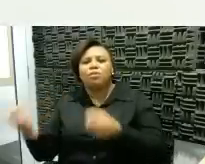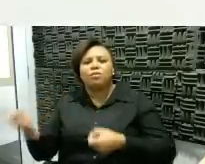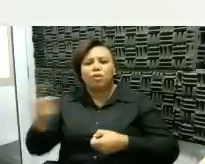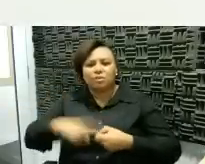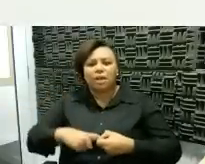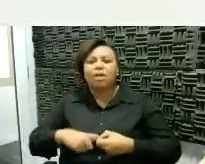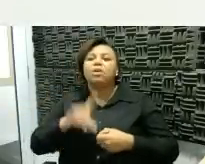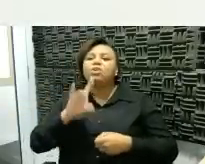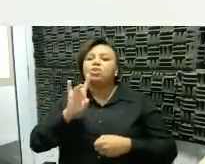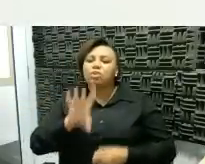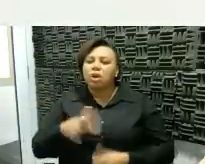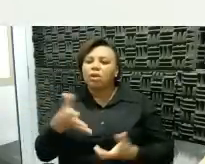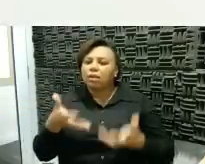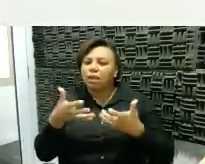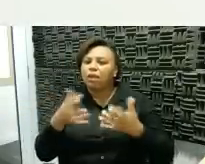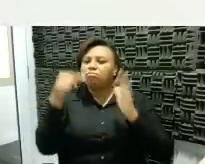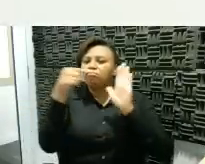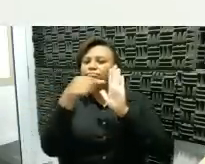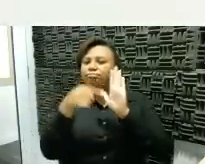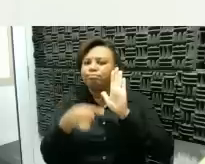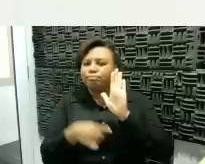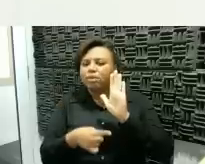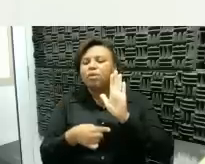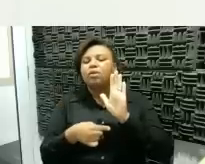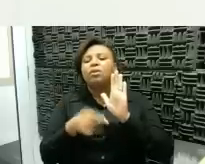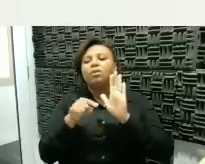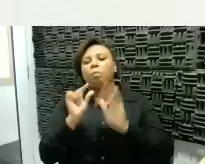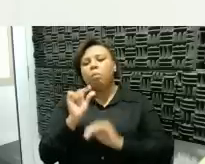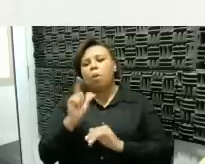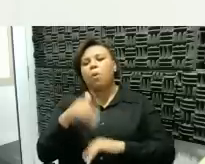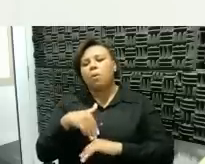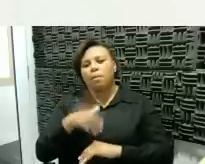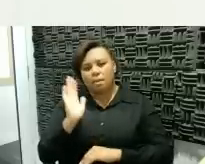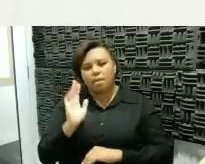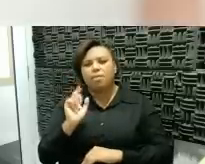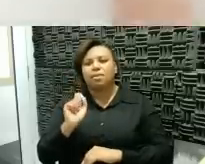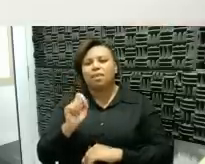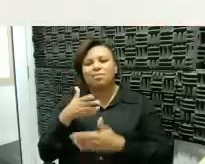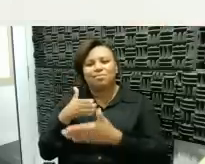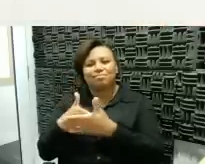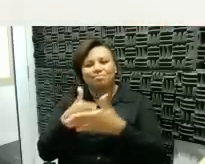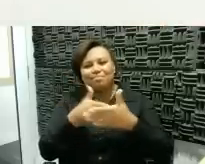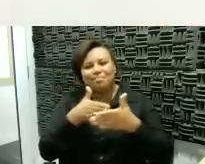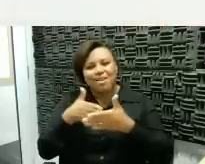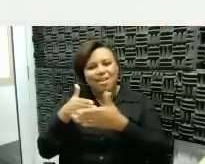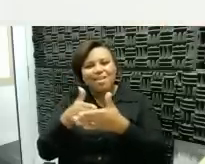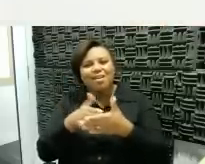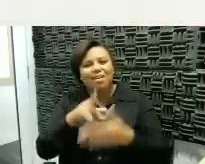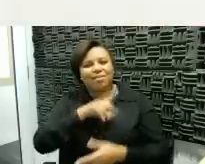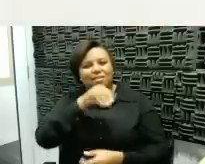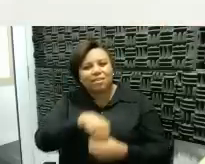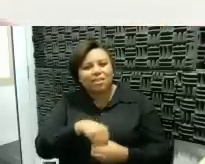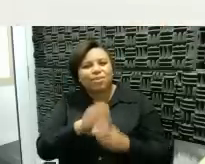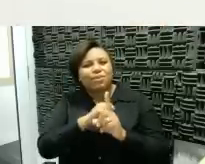pontuar eh um pouquinho mais que Essas barreiras que a gente encontra na sociedade eu escrevi tô entrando no